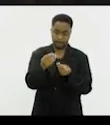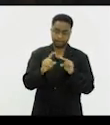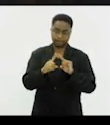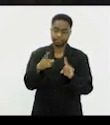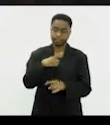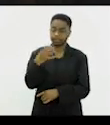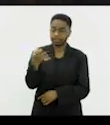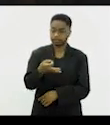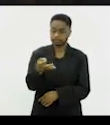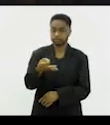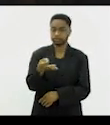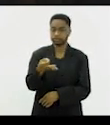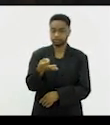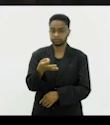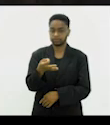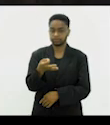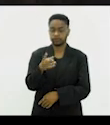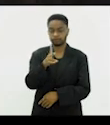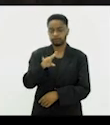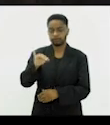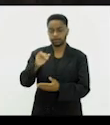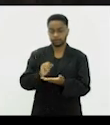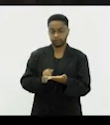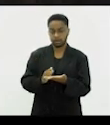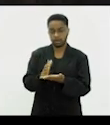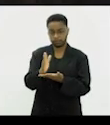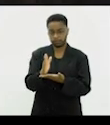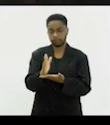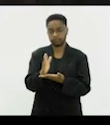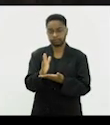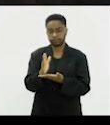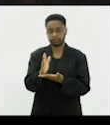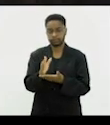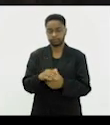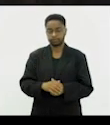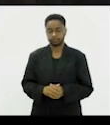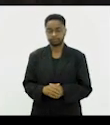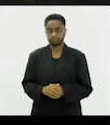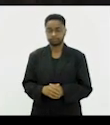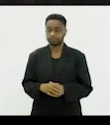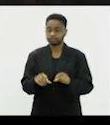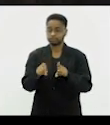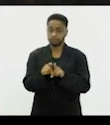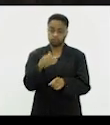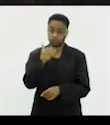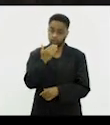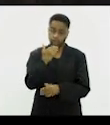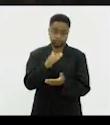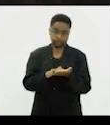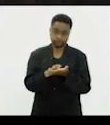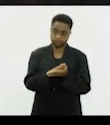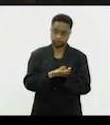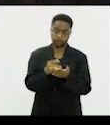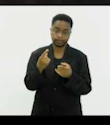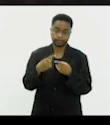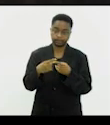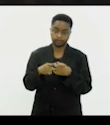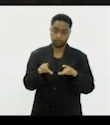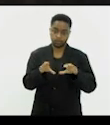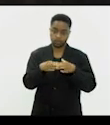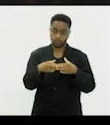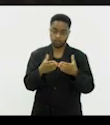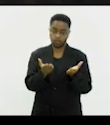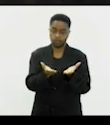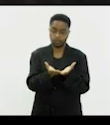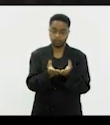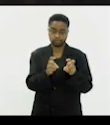certeza será sancionado. E também não vai adiantar nada, porque a bancada evangélica,